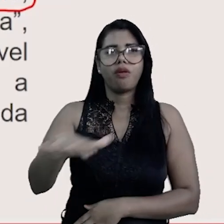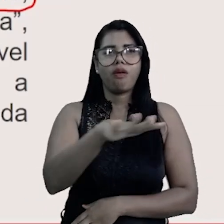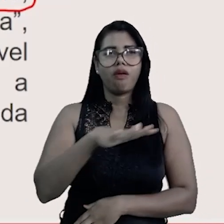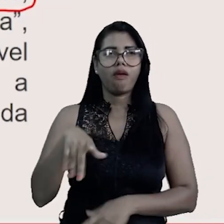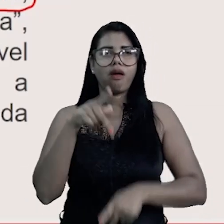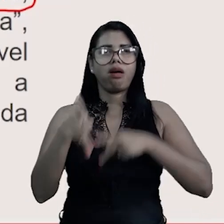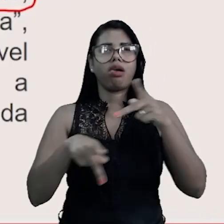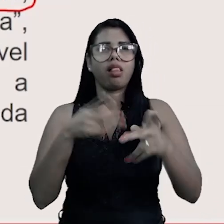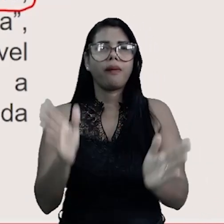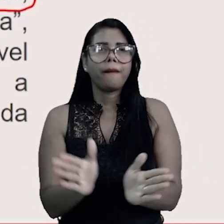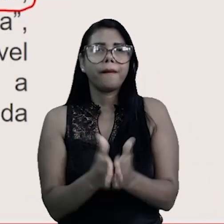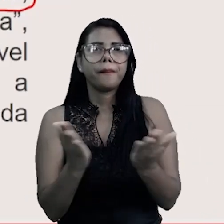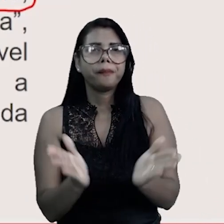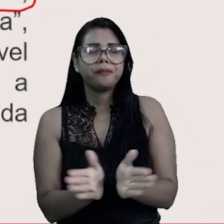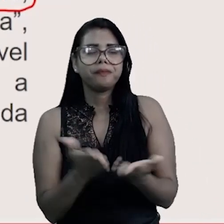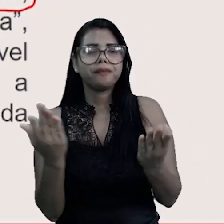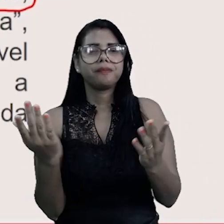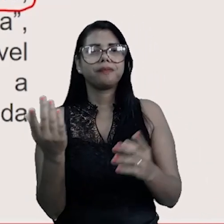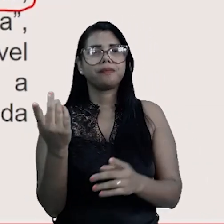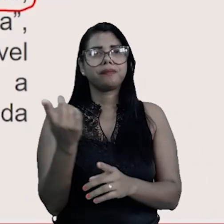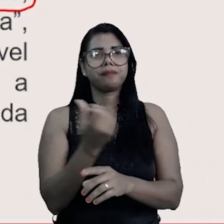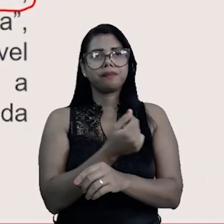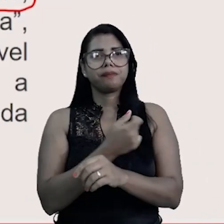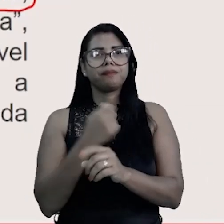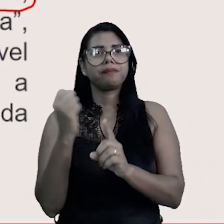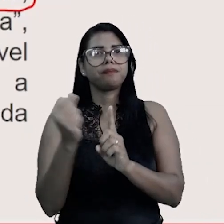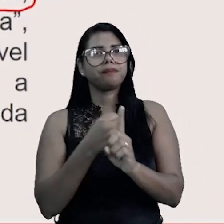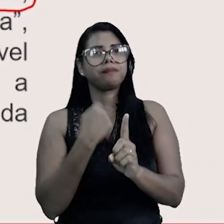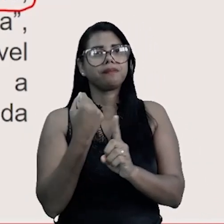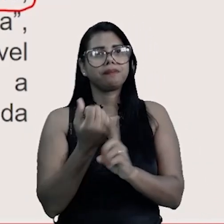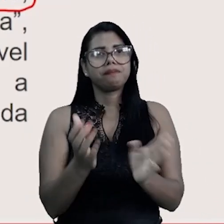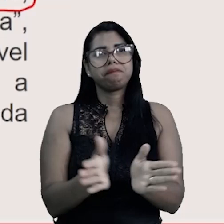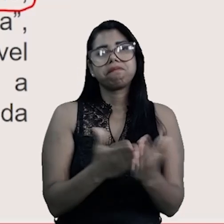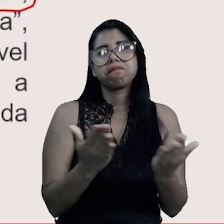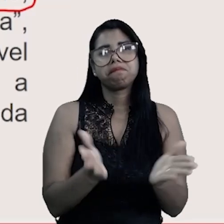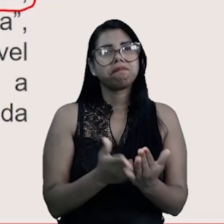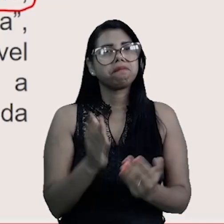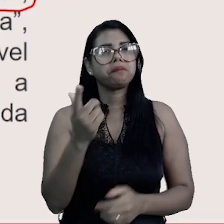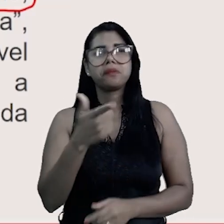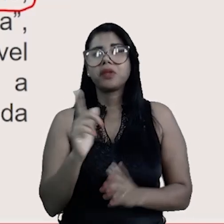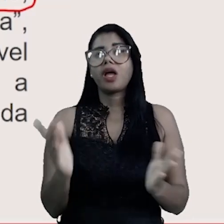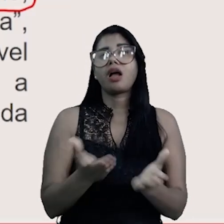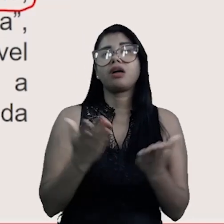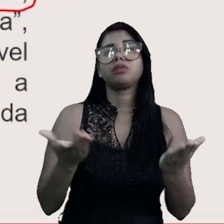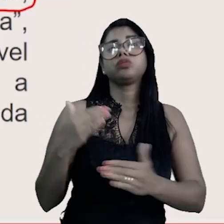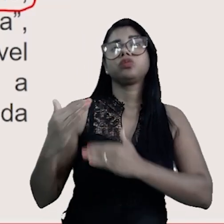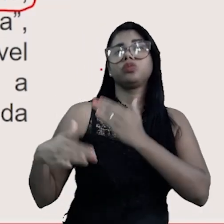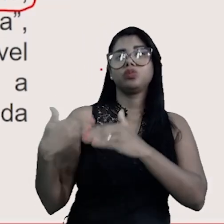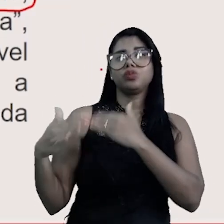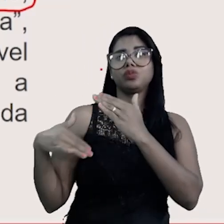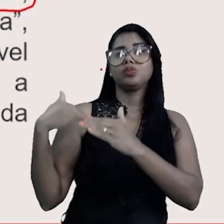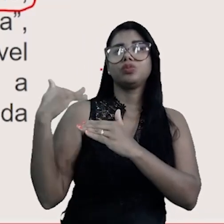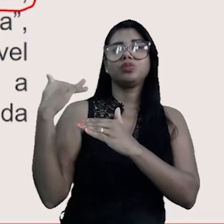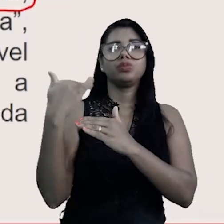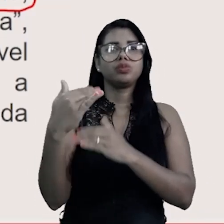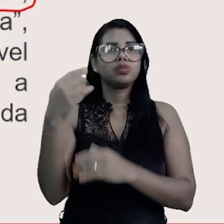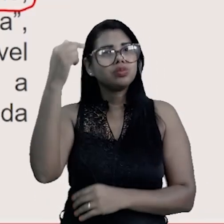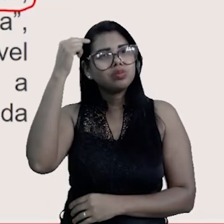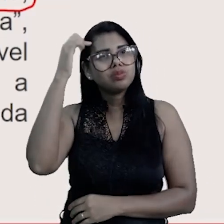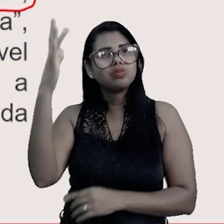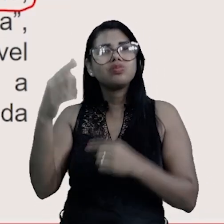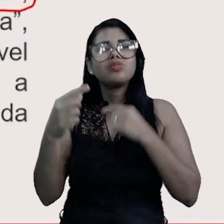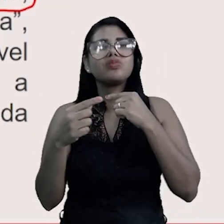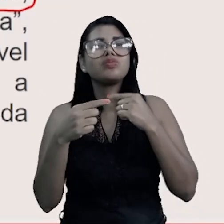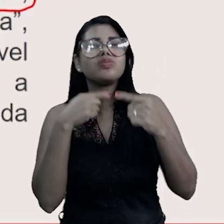vulnerável socialmente não é estimulada a desenvolver um pensamento crítico